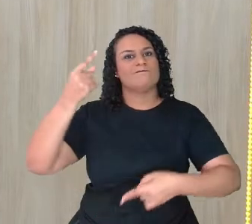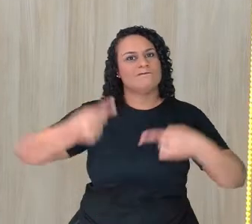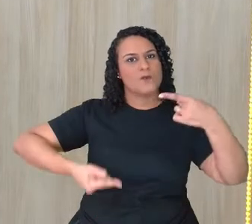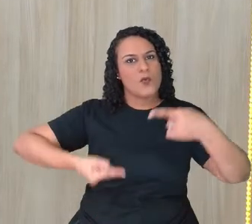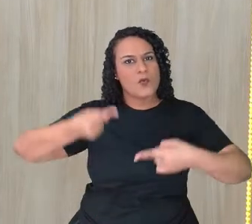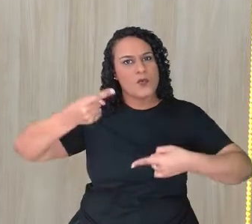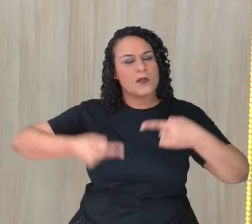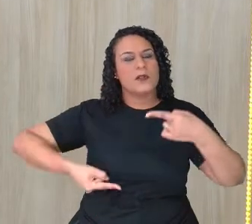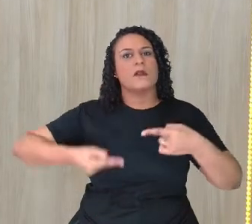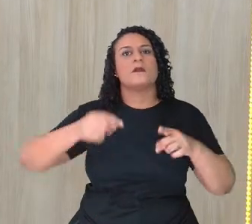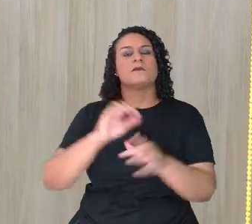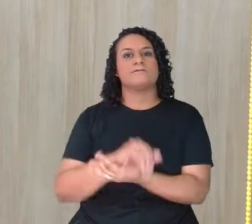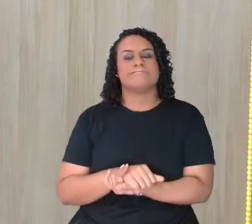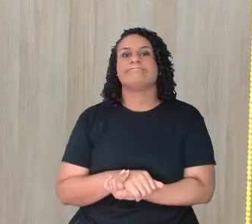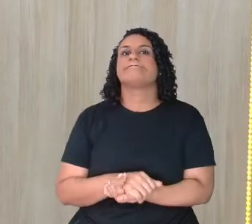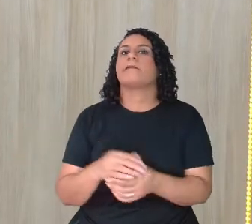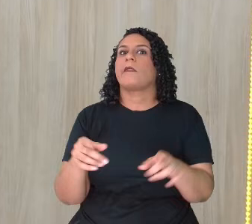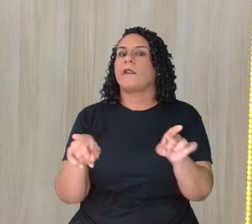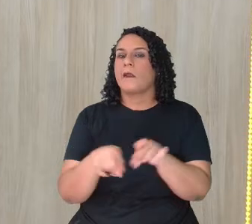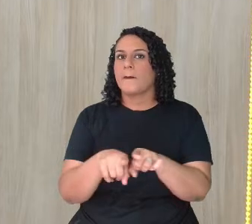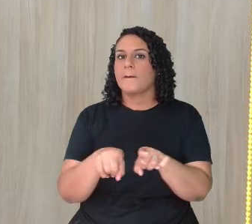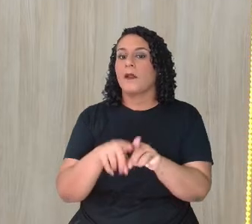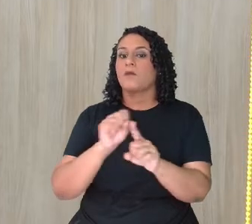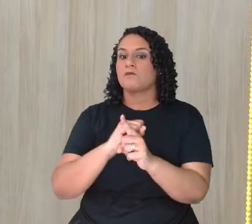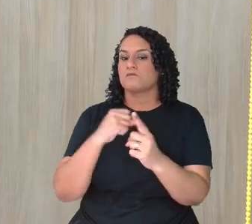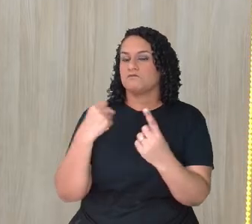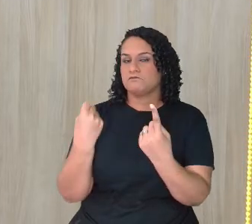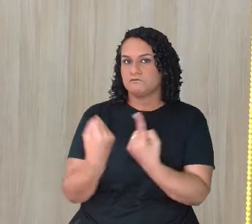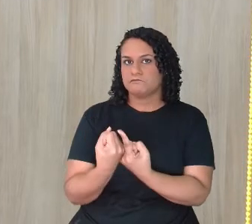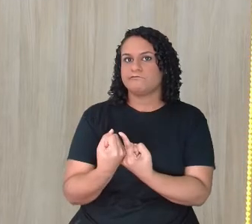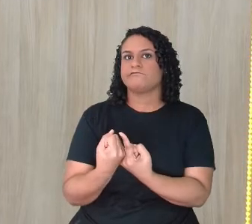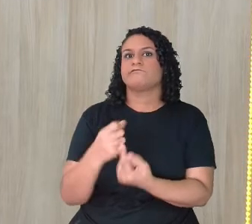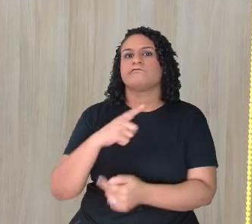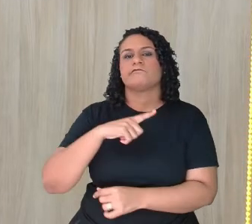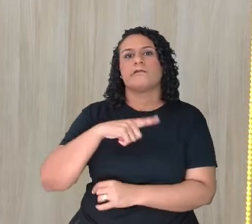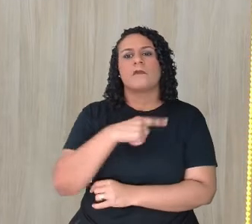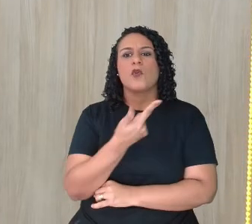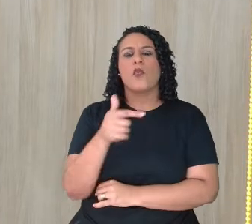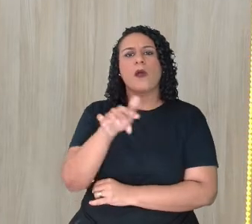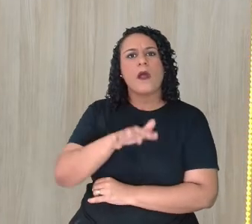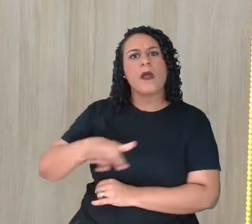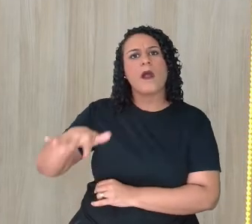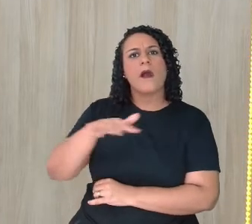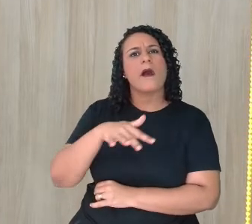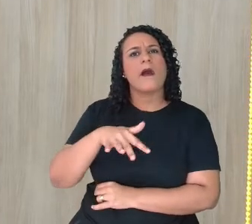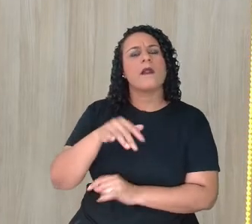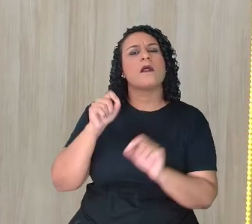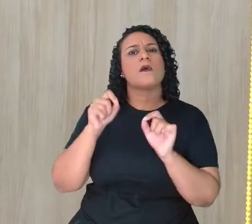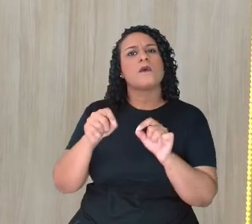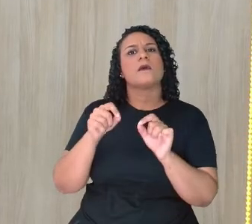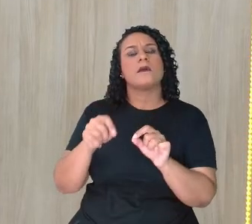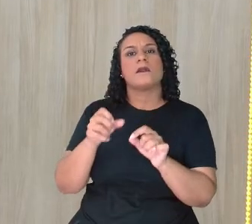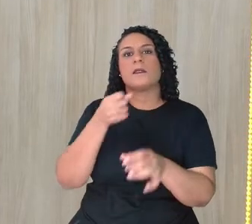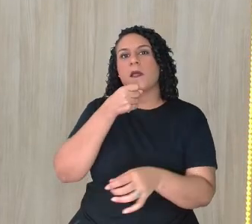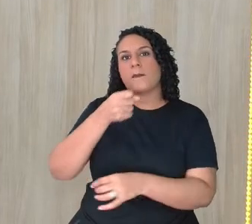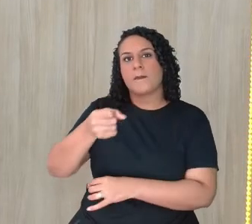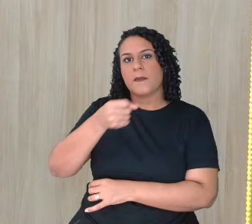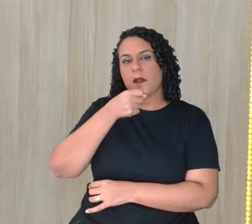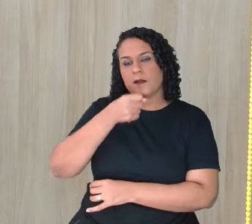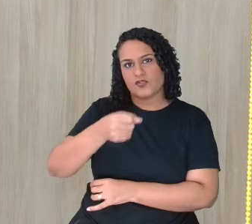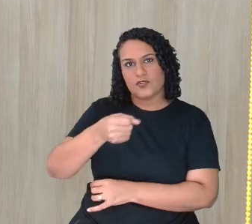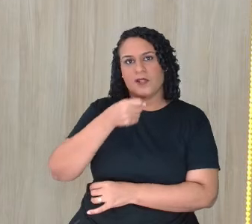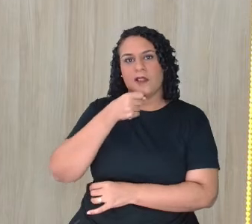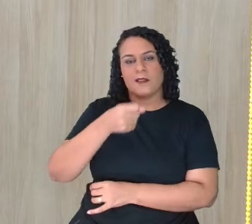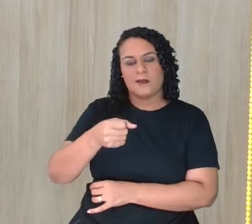político, não é, sociológico. Também nós temos outro campo de atuação que é do jornalismo